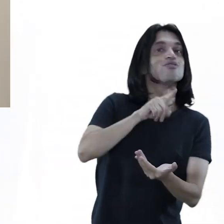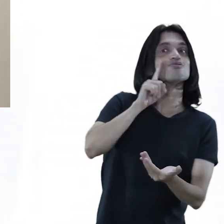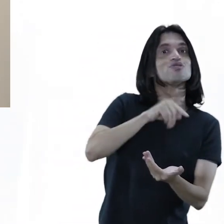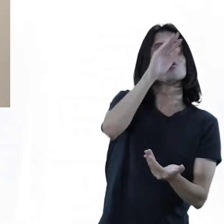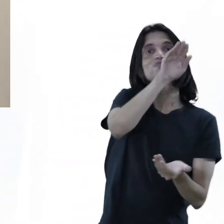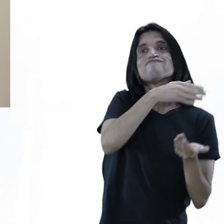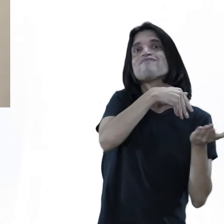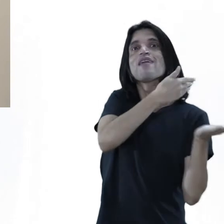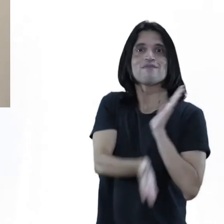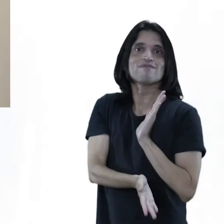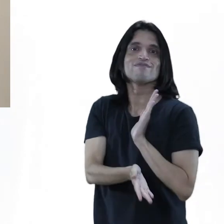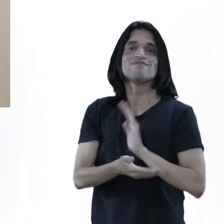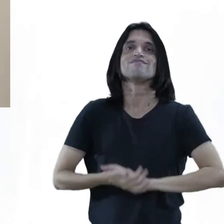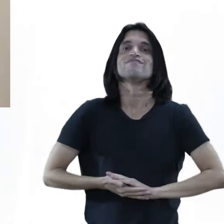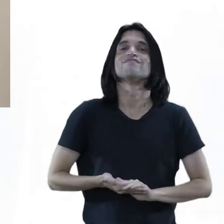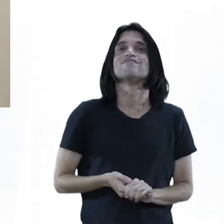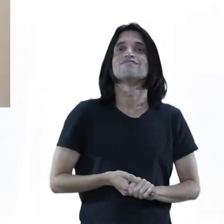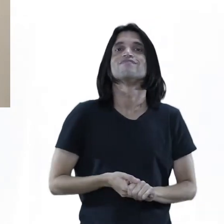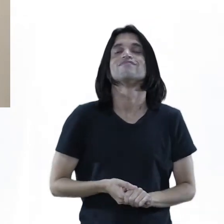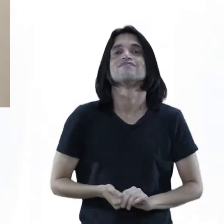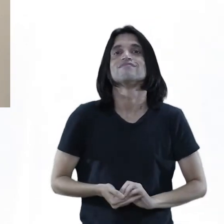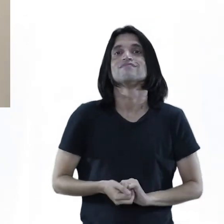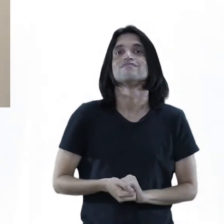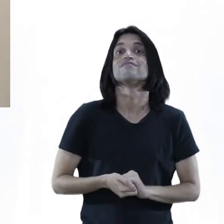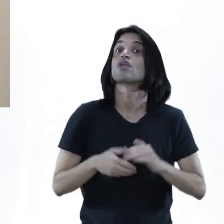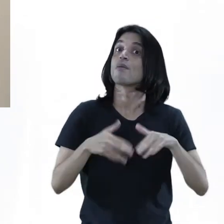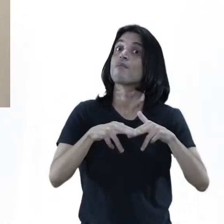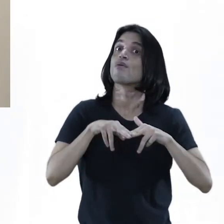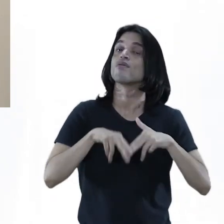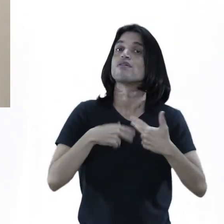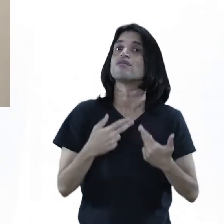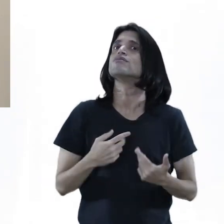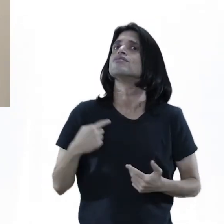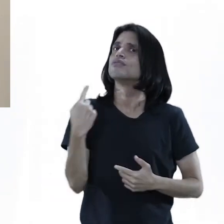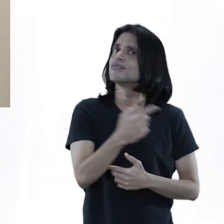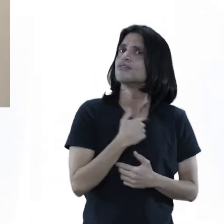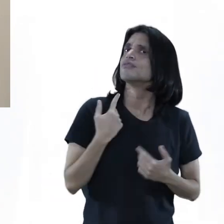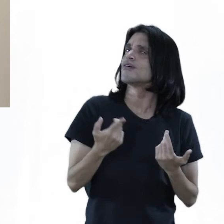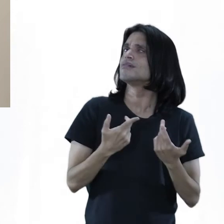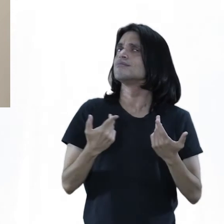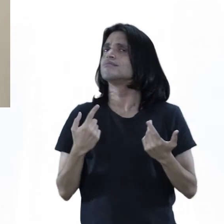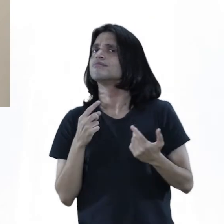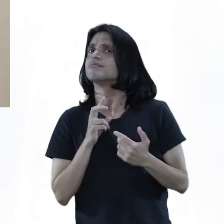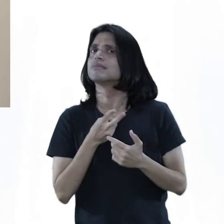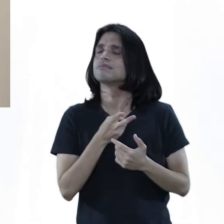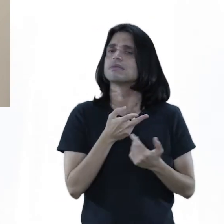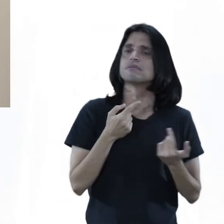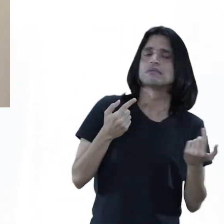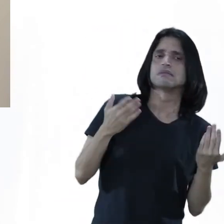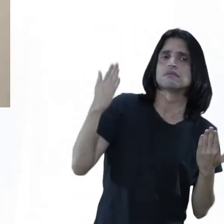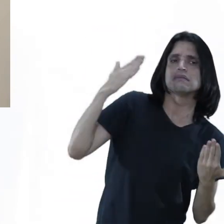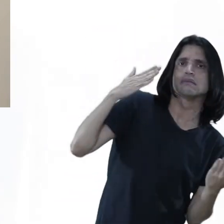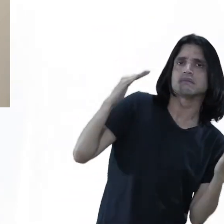potência mundial, né? De maior potência mundial. Para isso, cada vez mais estamos enquadrados e